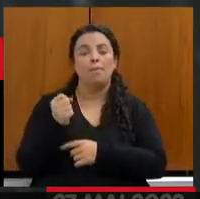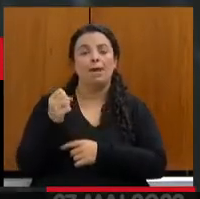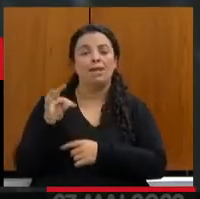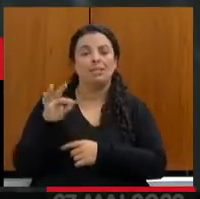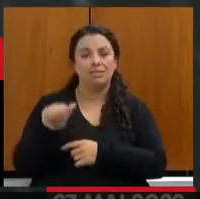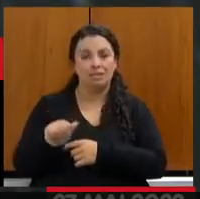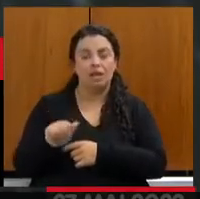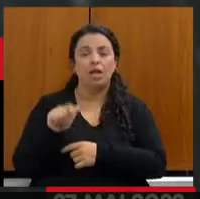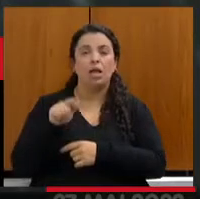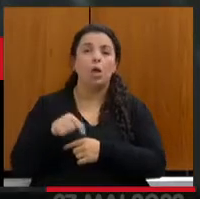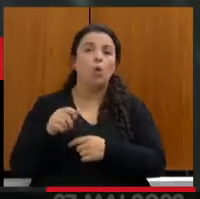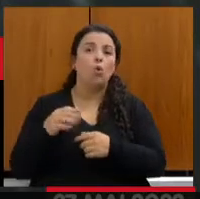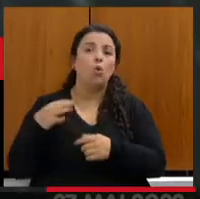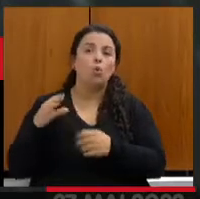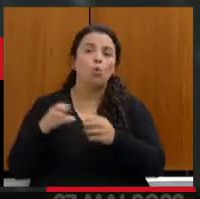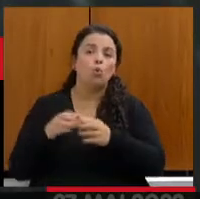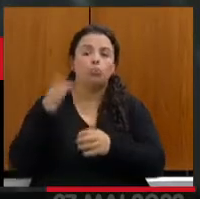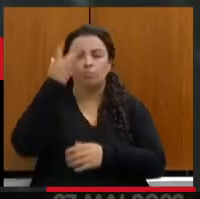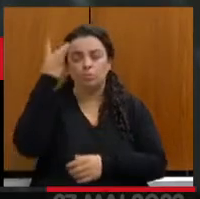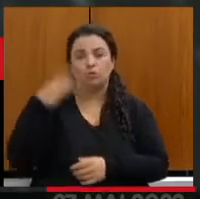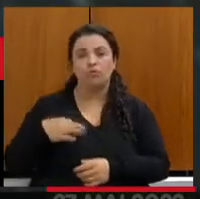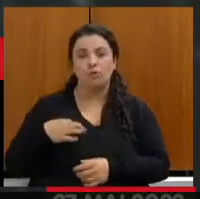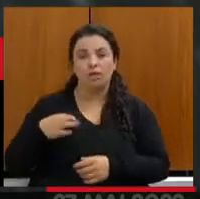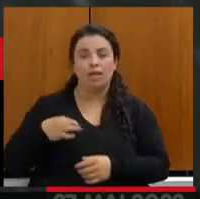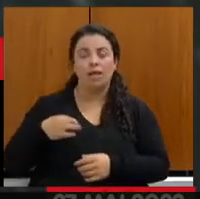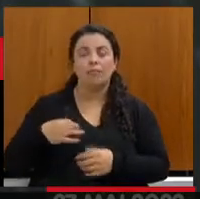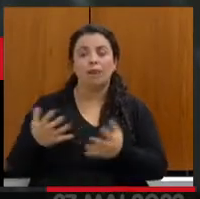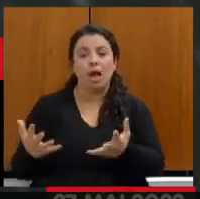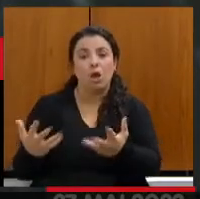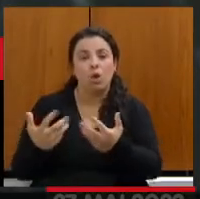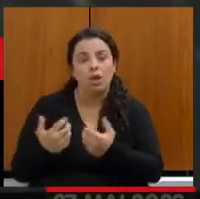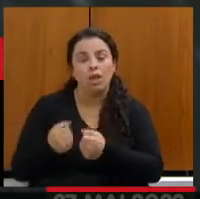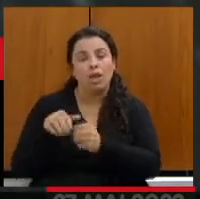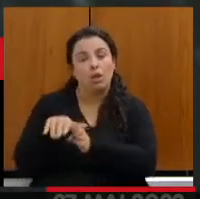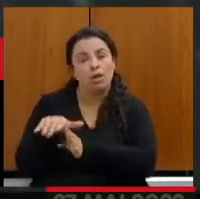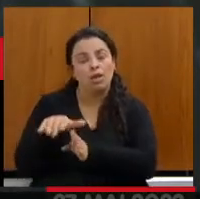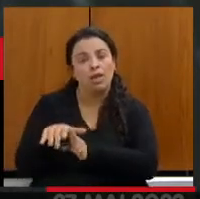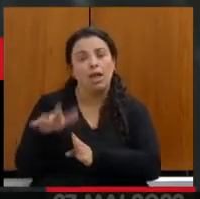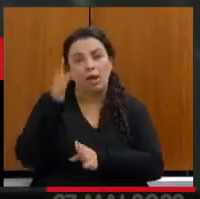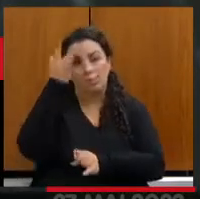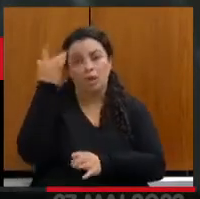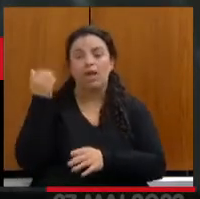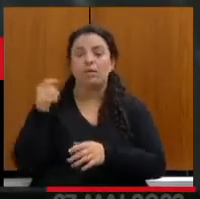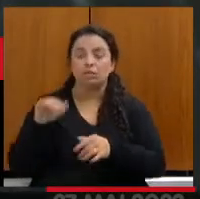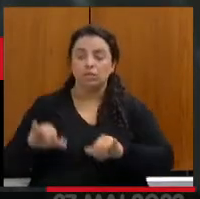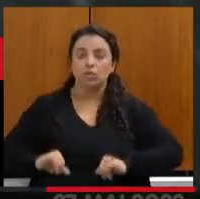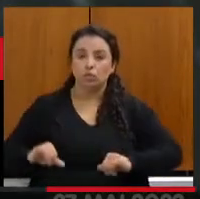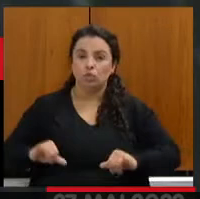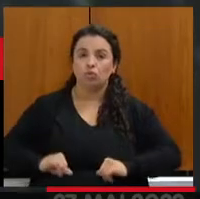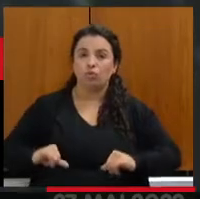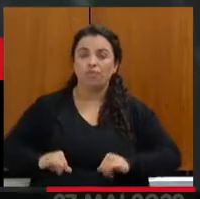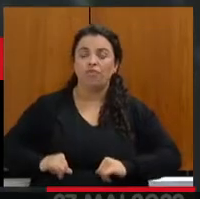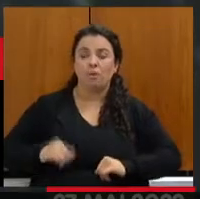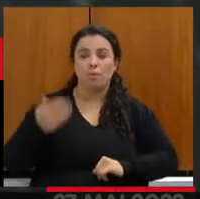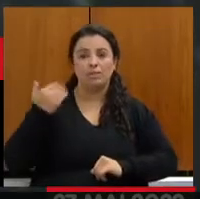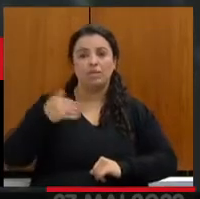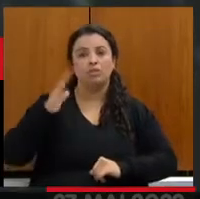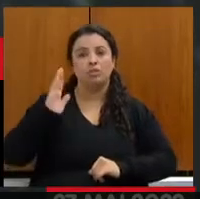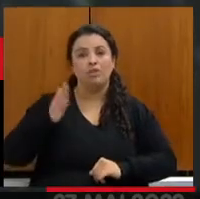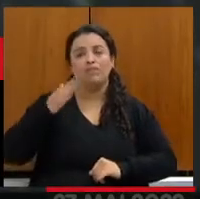para acolher e orientar as Mulheres vítimas de violência doméstica e familiar